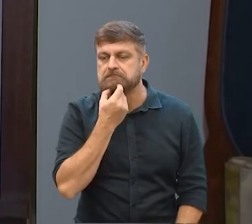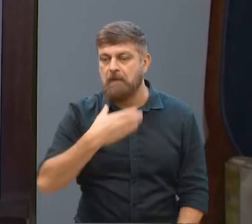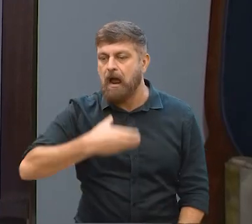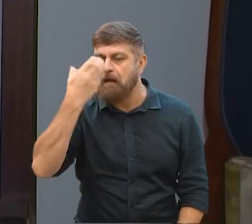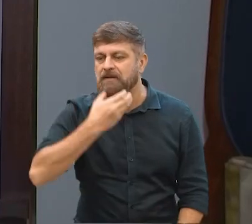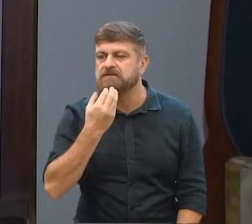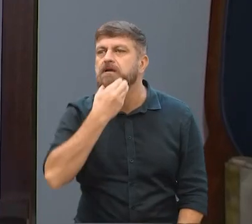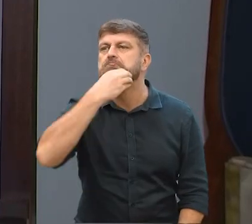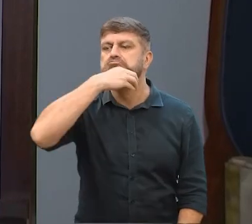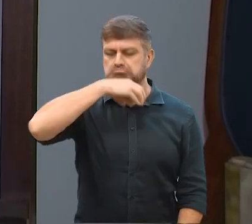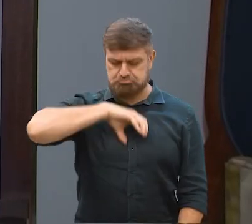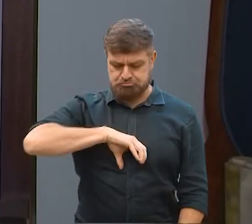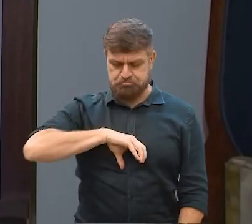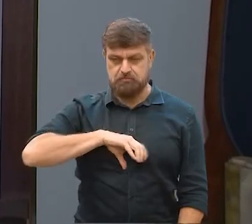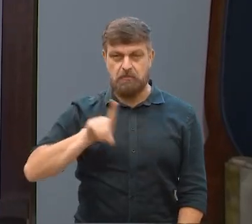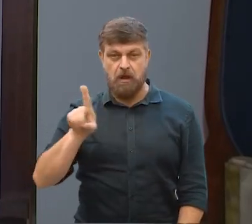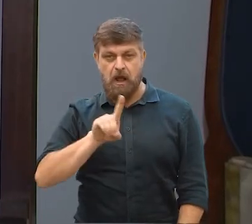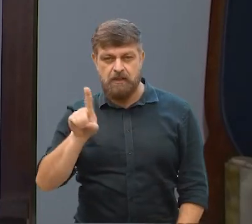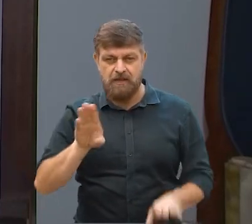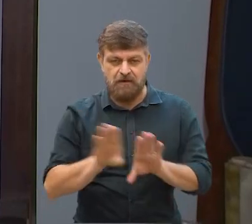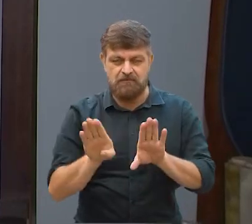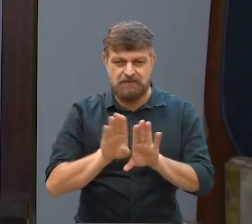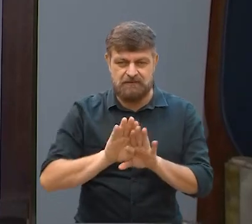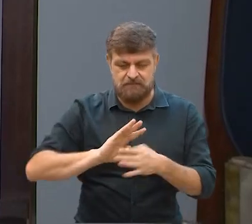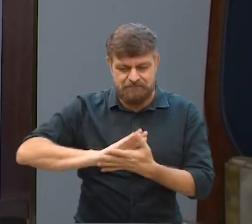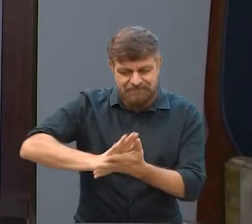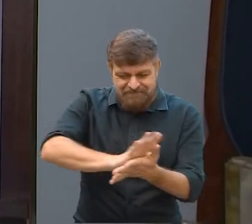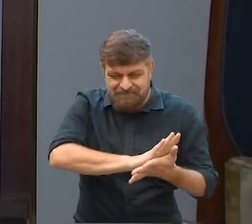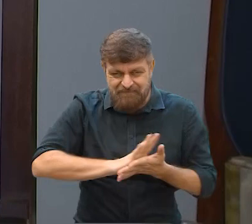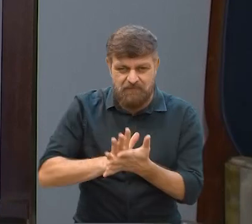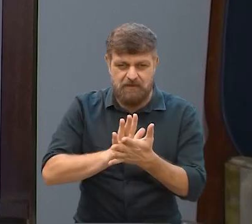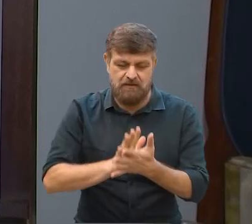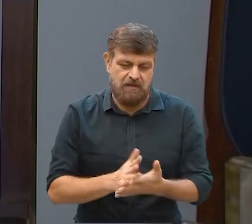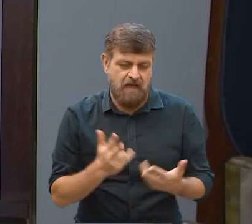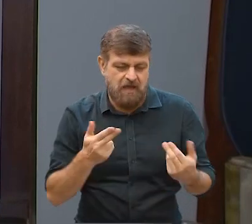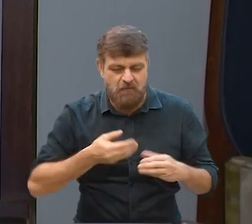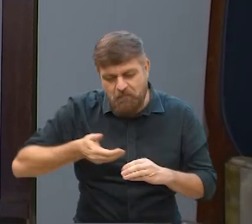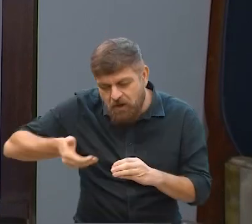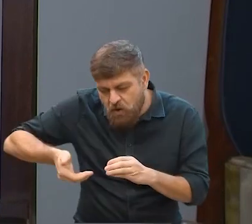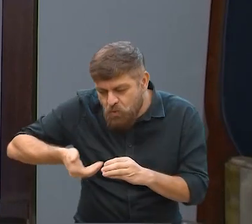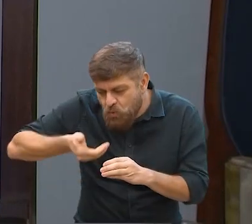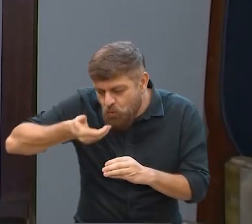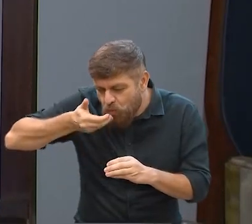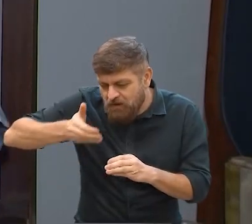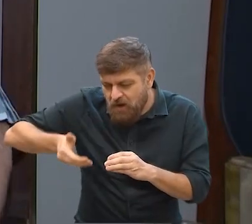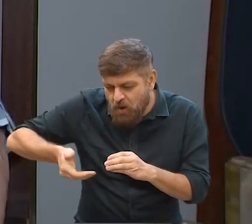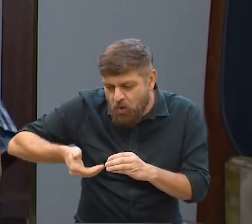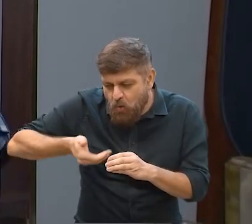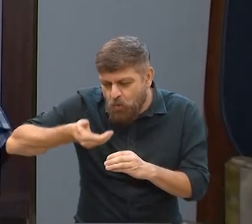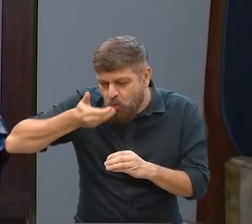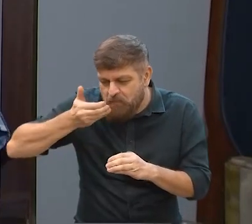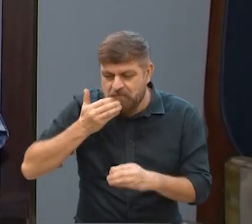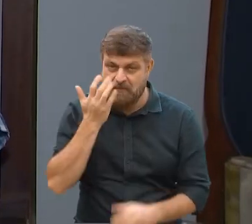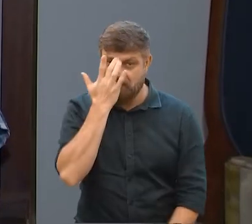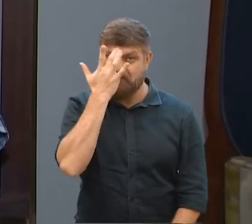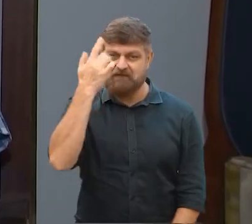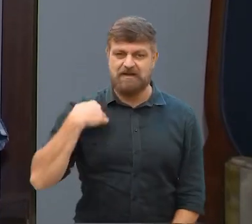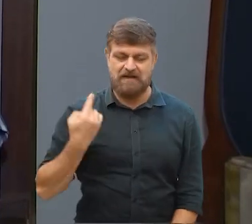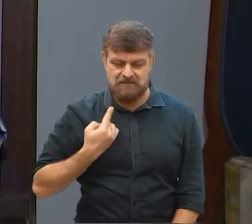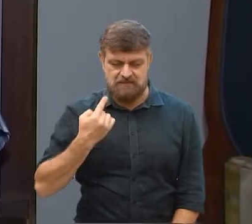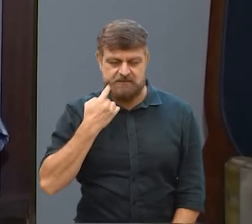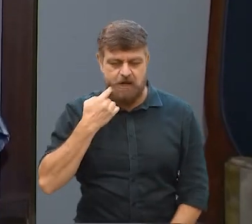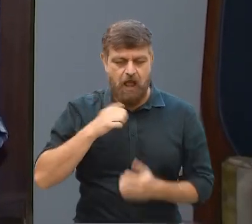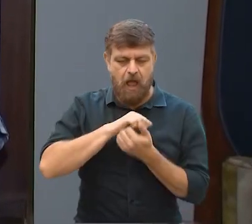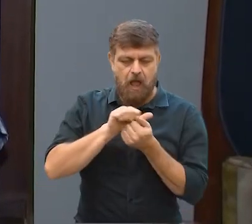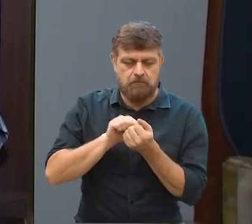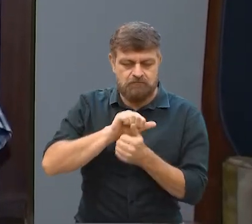exemplo, um pedaço, você só usasse uma sopa, alguma coisa batida, assim. Então nós temos que fazer, é